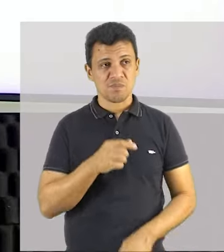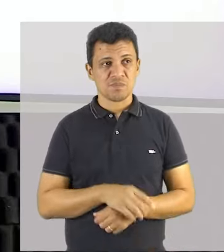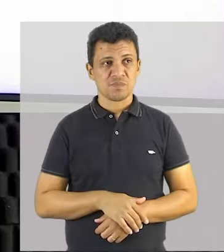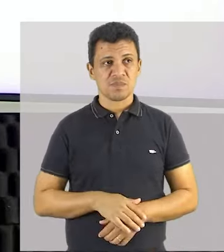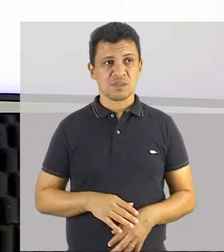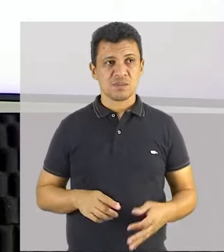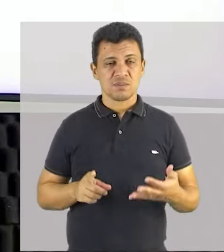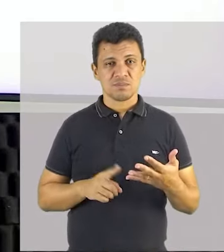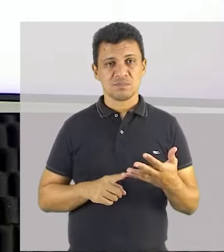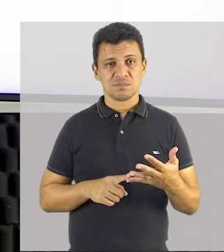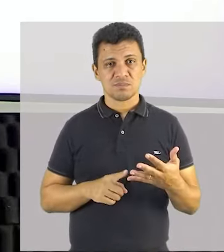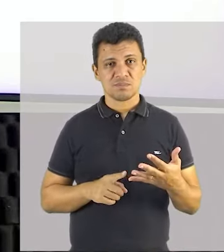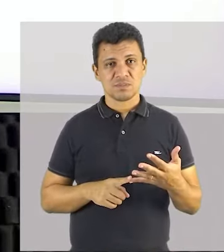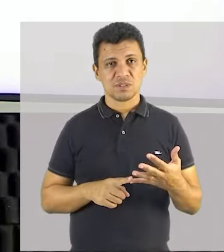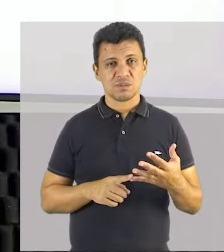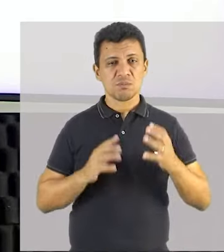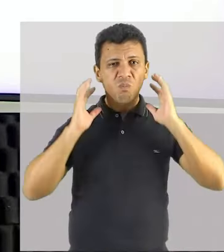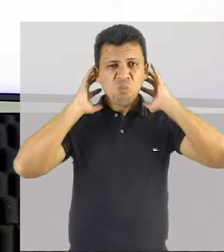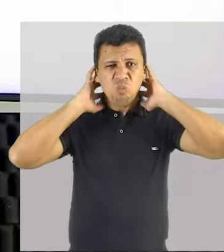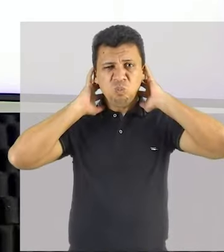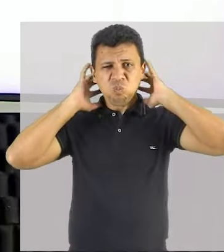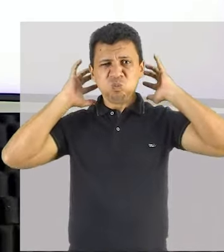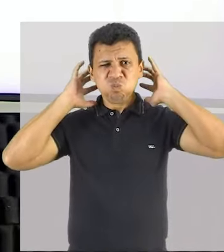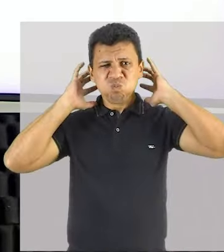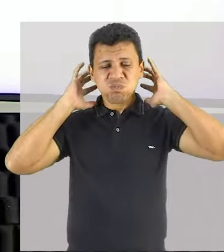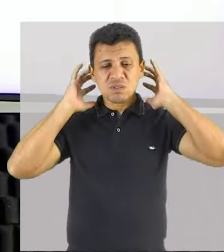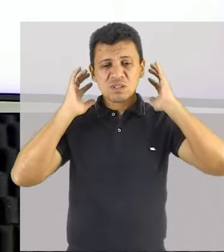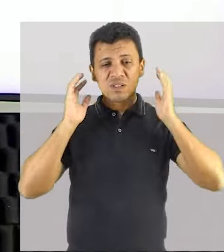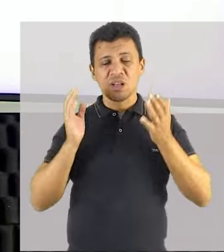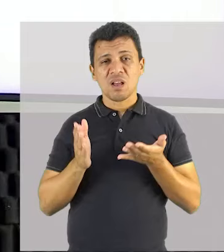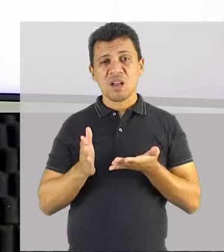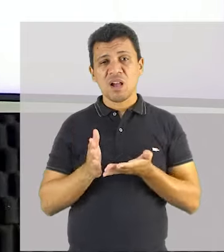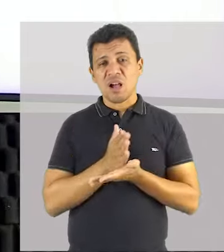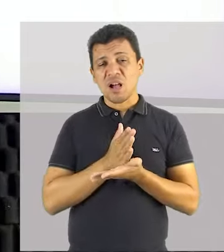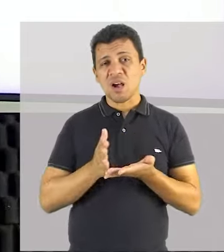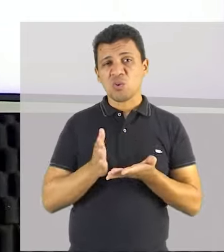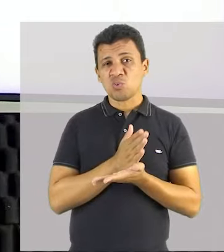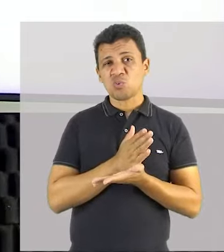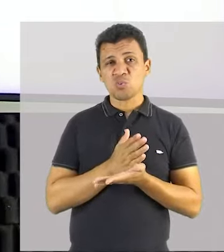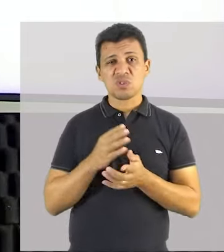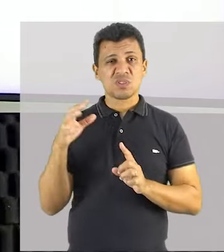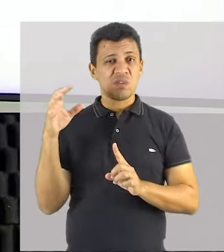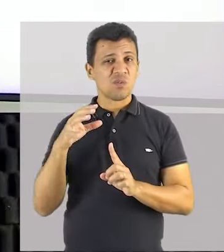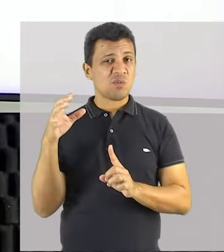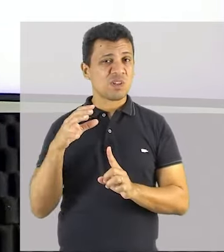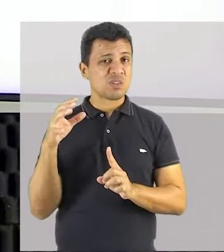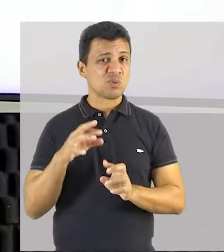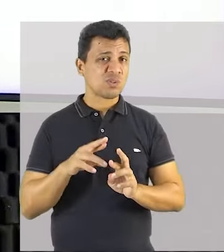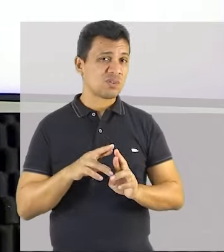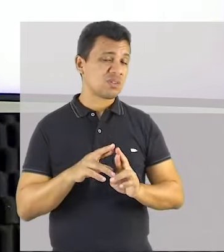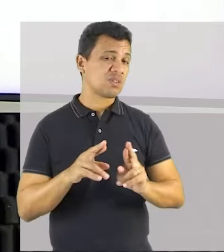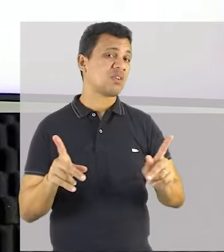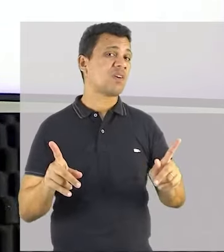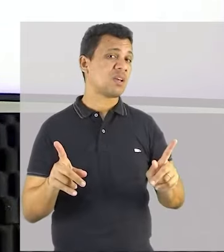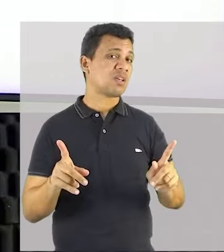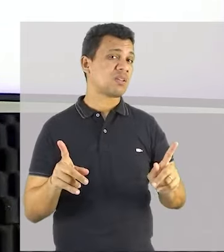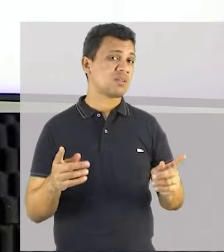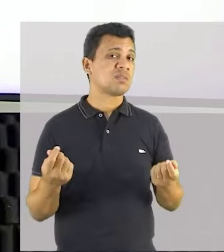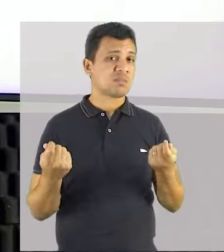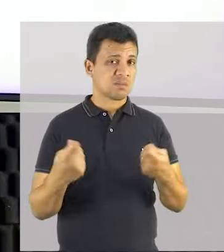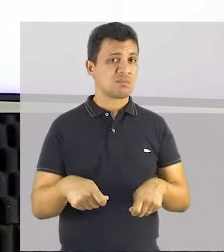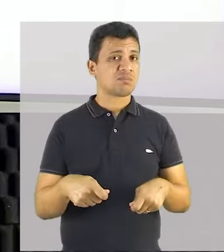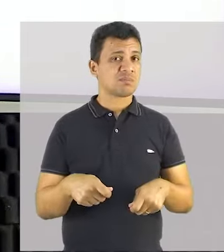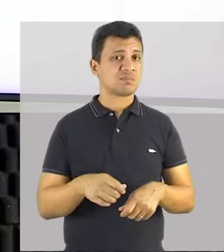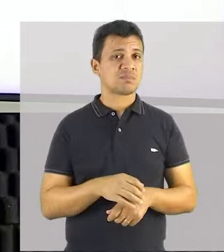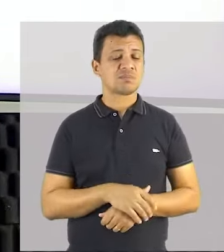miningite por exemplo ela eh uma doença que tem alguns outros fatores eh que podem levar